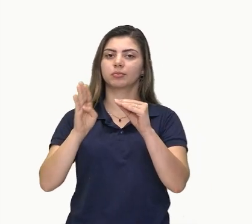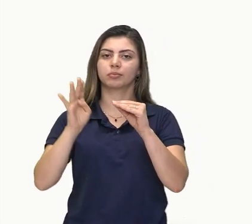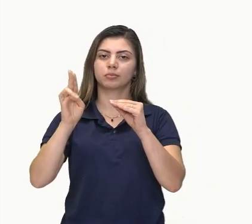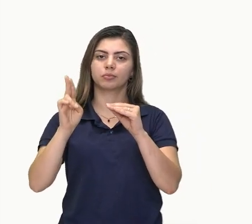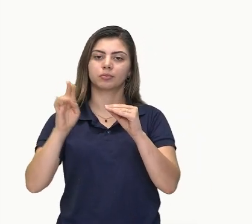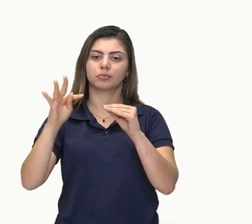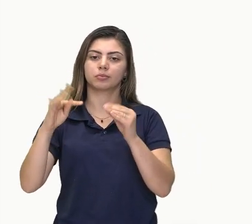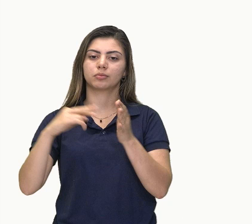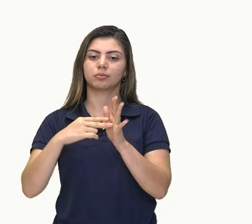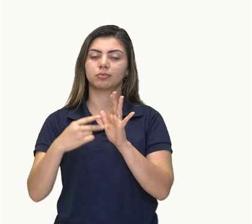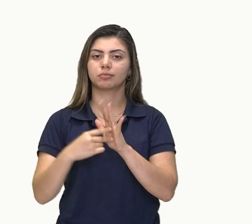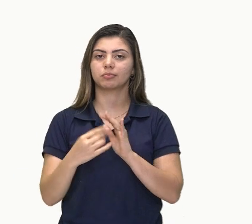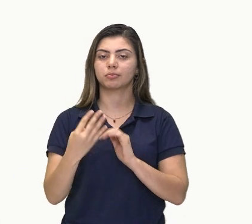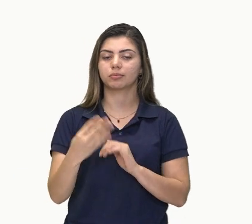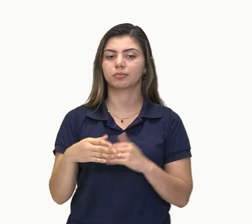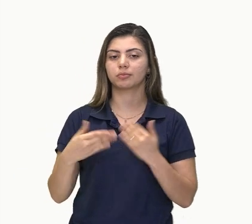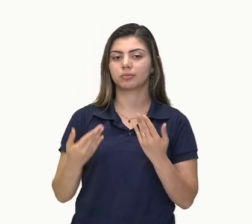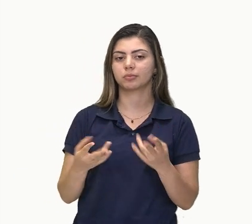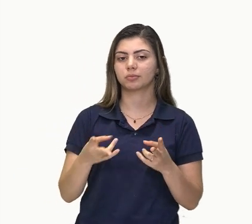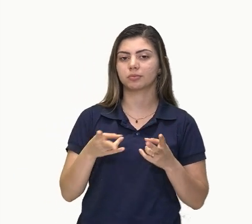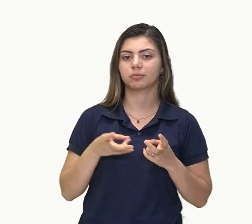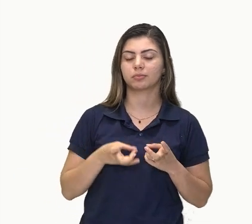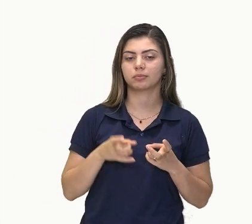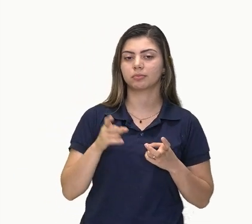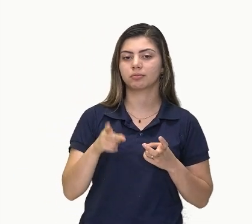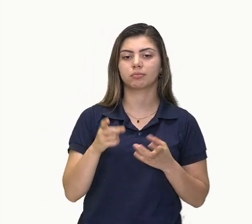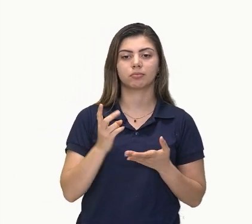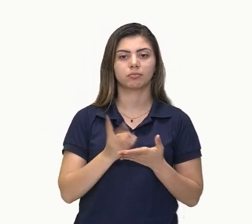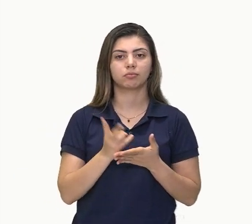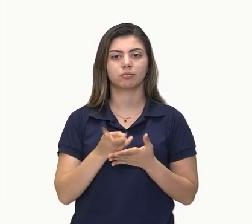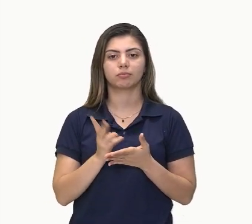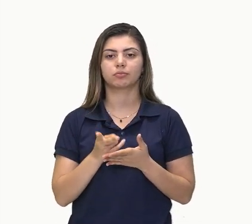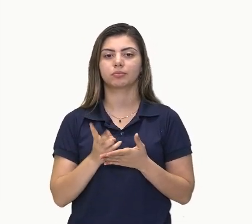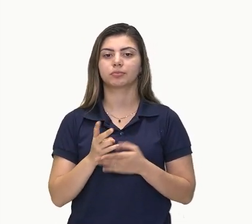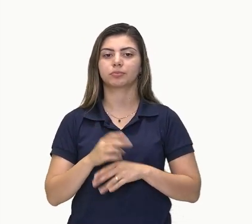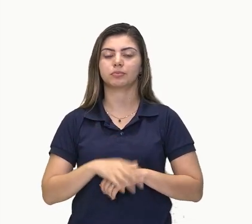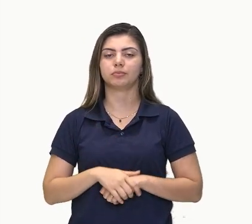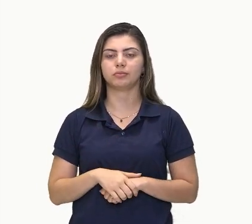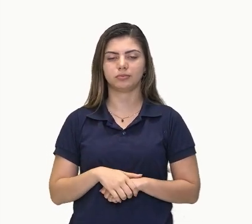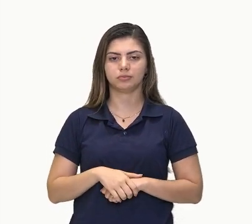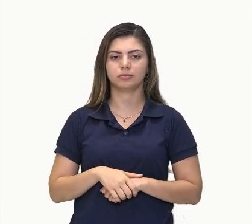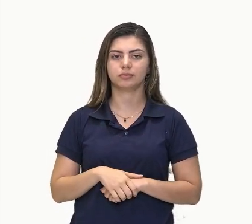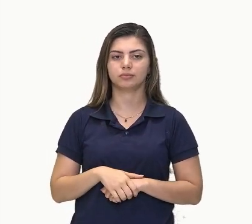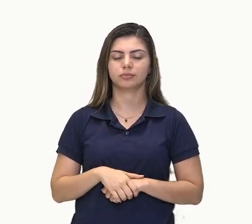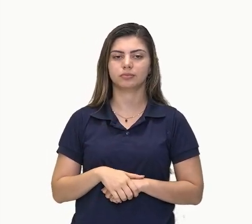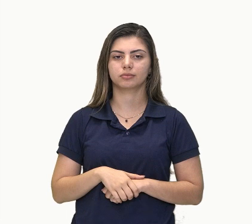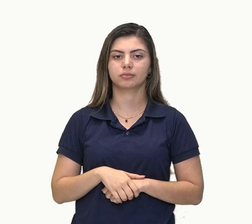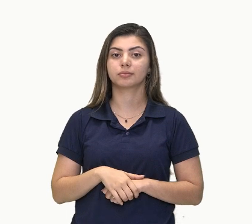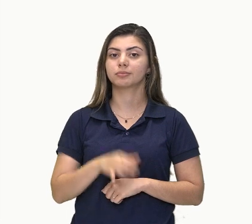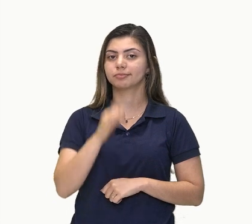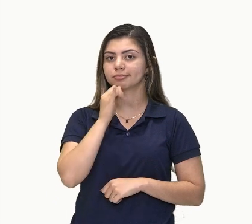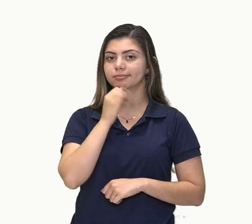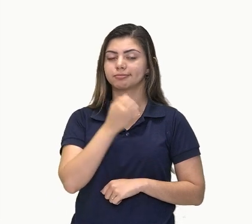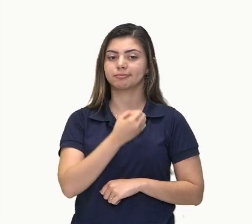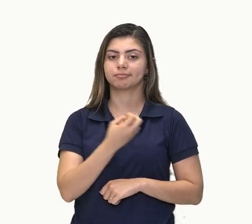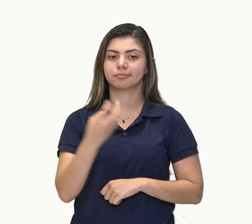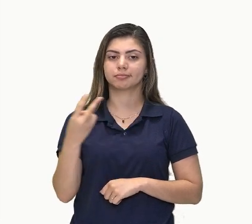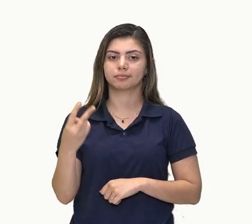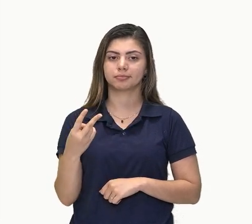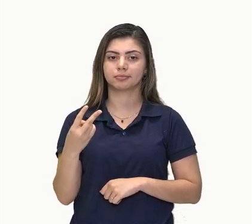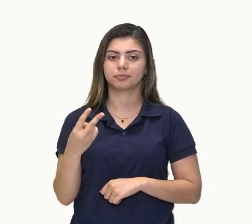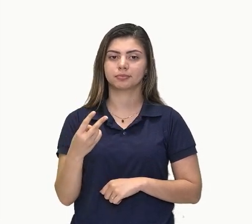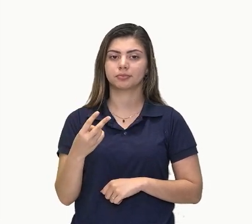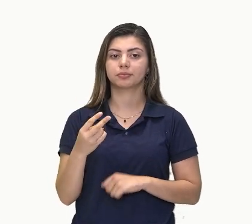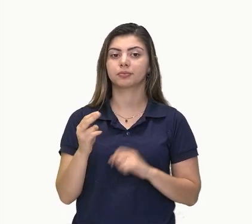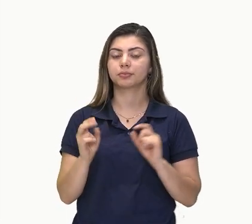note que a posição não vai mudar nesse caso, tá? Vamos dar continuidade. Exemplo 2 de amina,